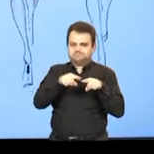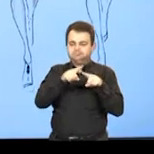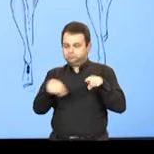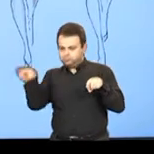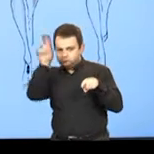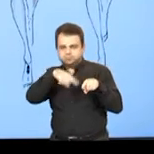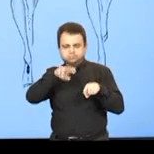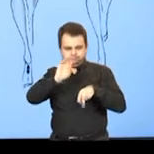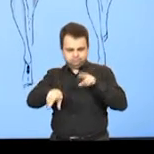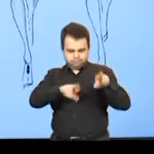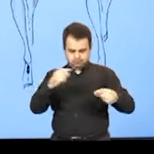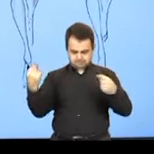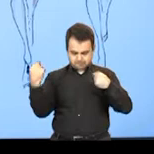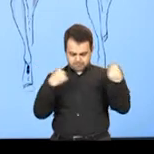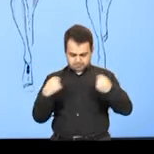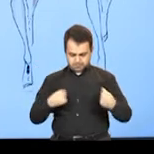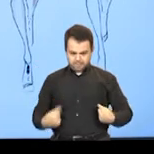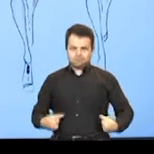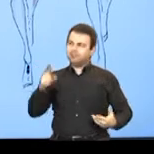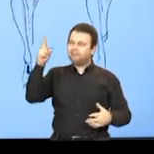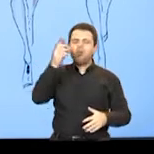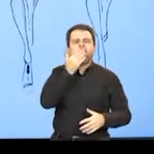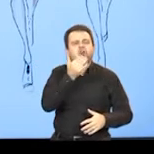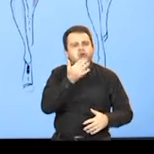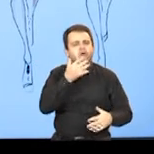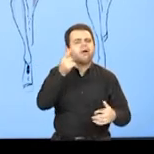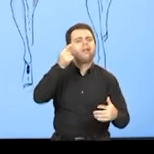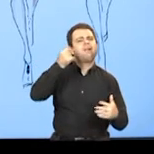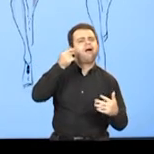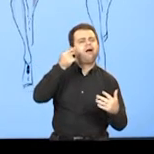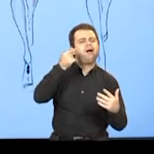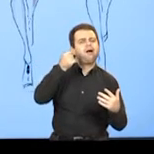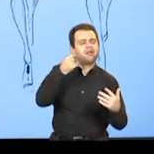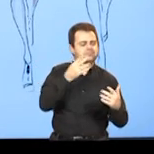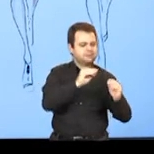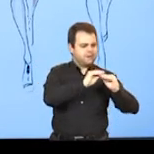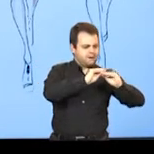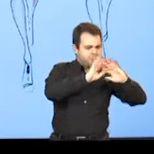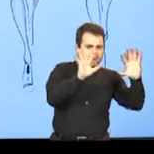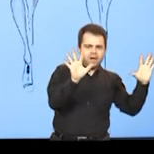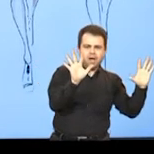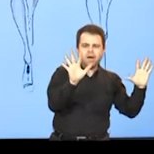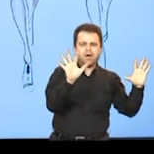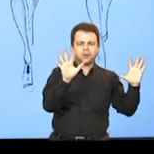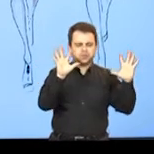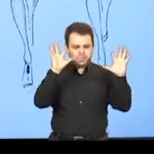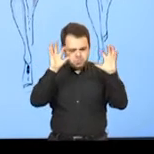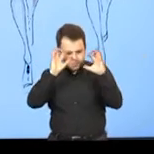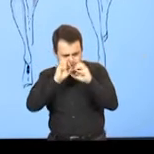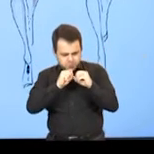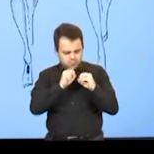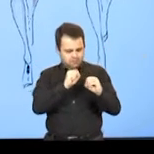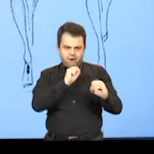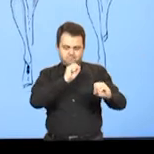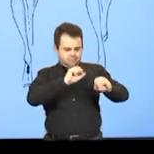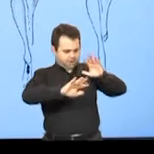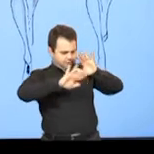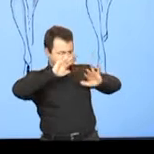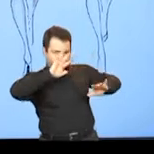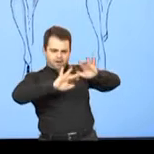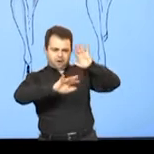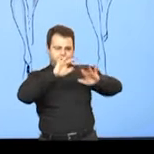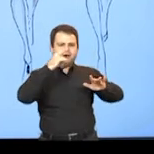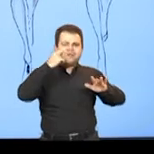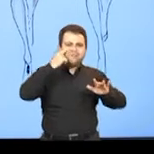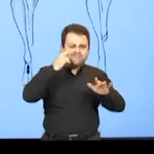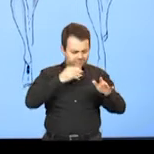Aqui, observe como no lápis, na cor, trabalhando o contraste do claro e escuro, você consegue dar o efeito da dobra, a marca